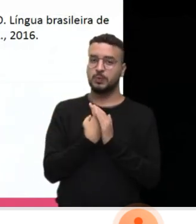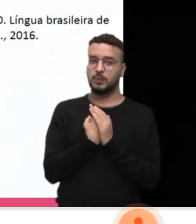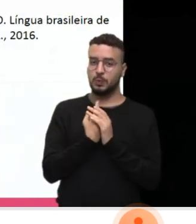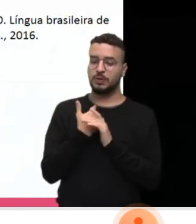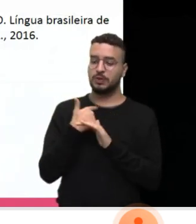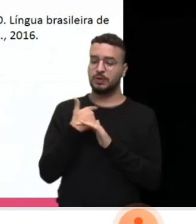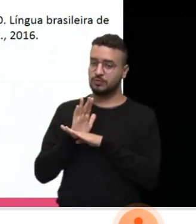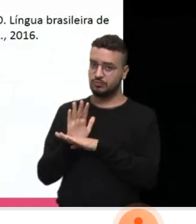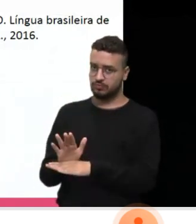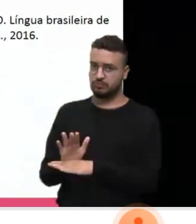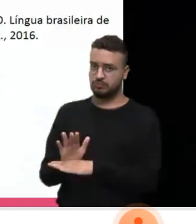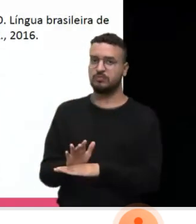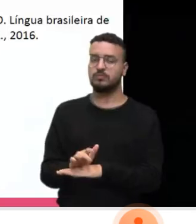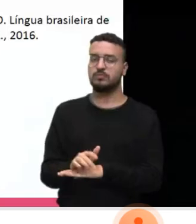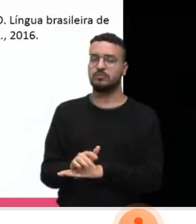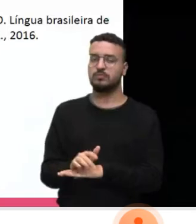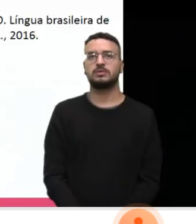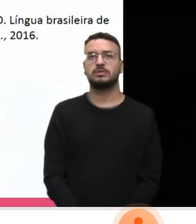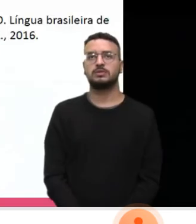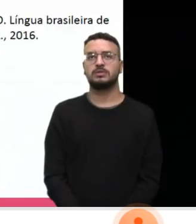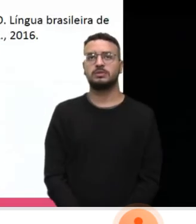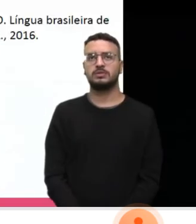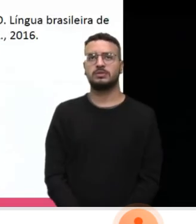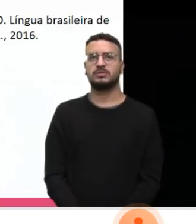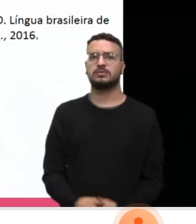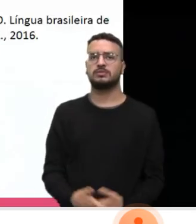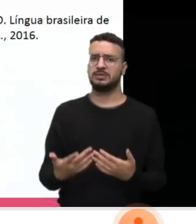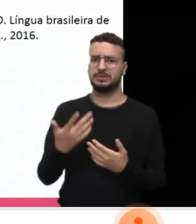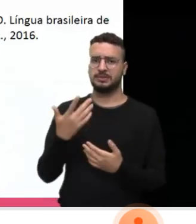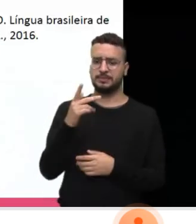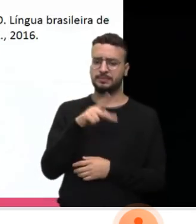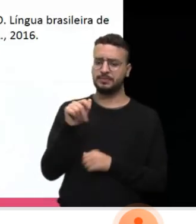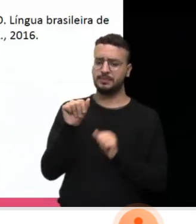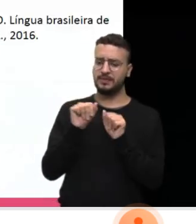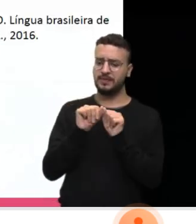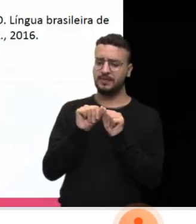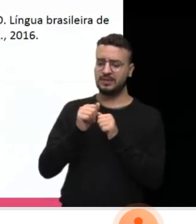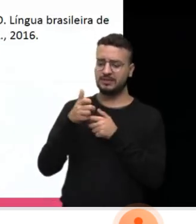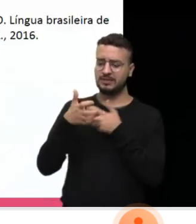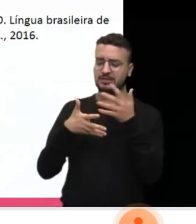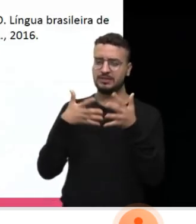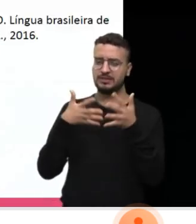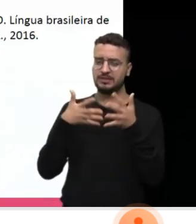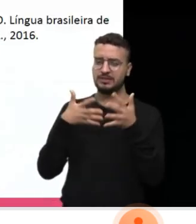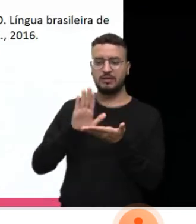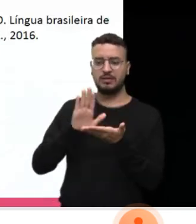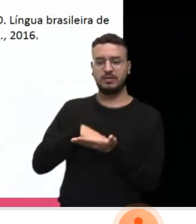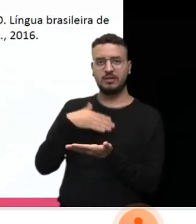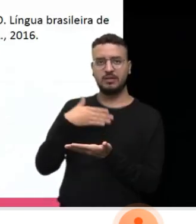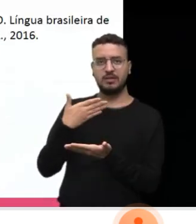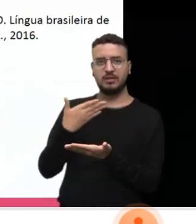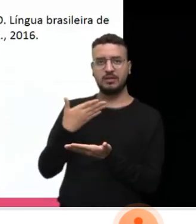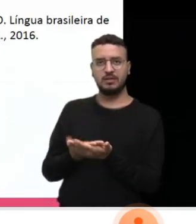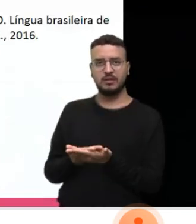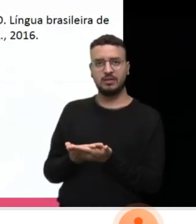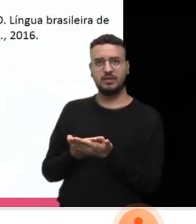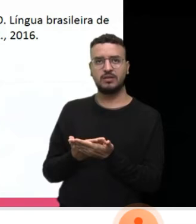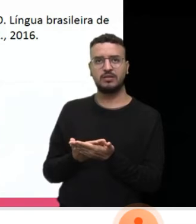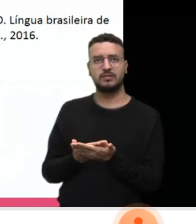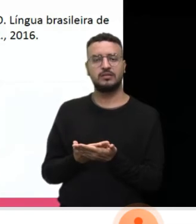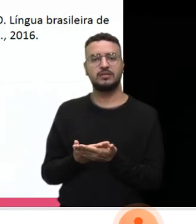ajudo, tá? Quando ela faz a sinalização dessa frase, aqui a intérprete da sala de aula que está com